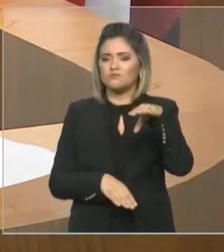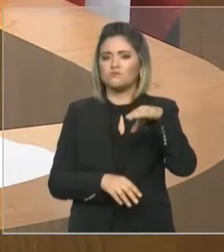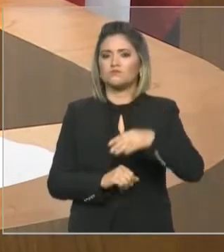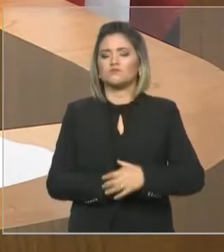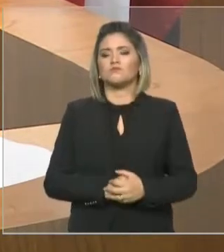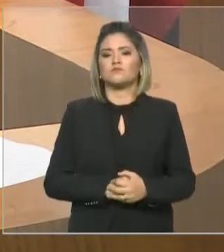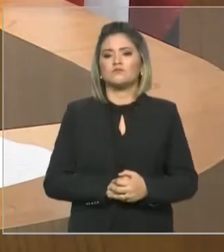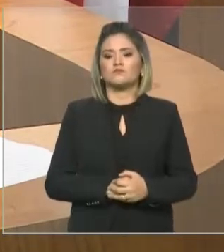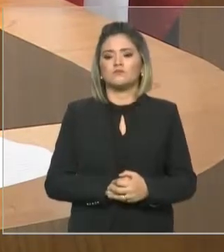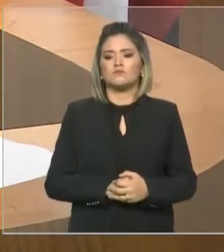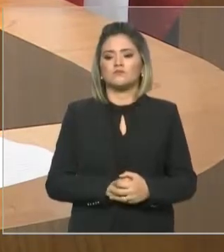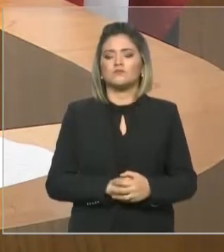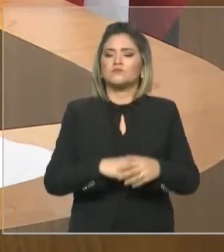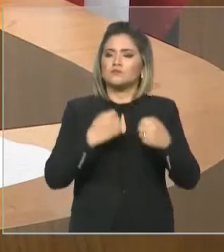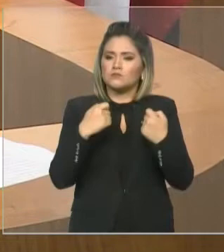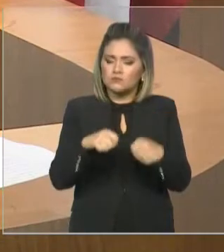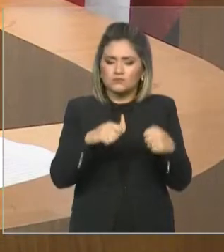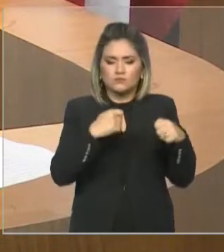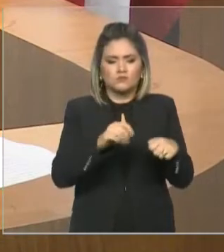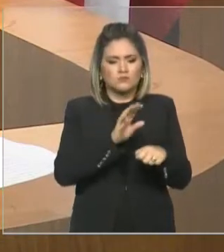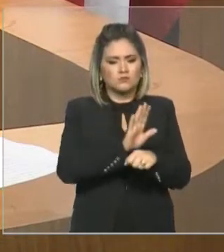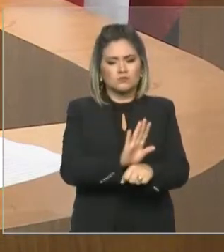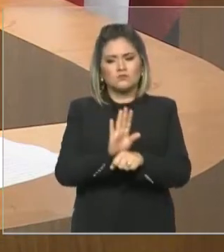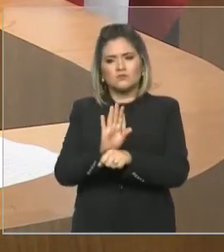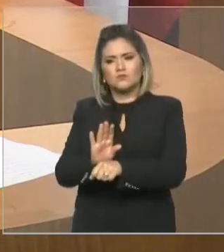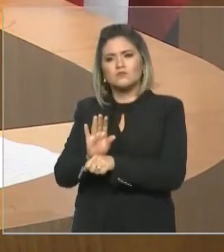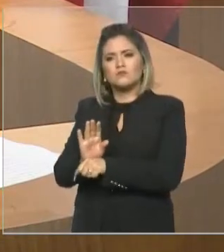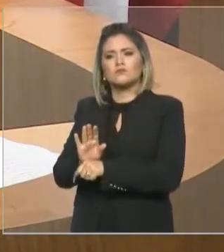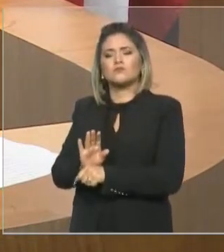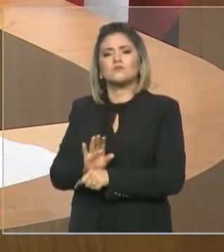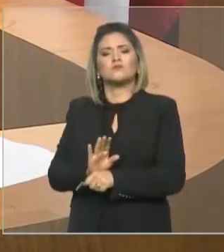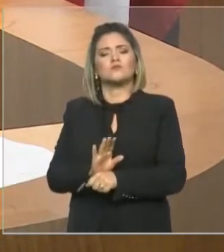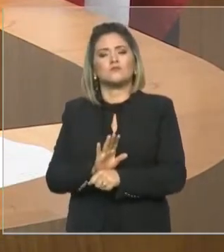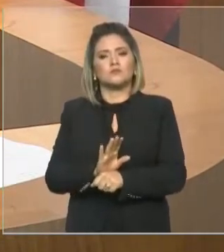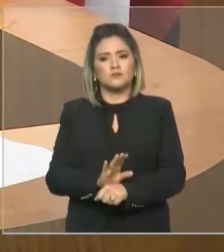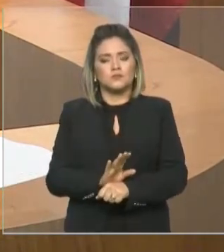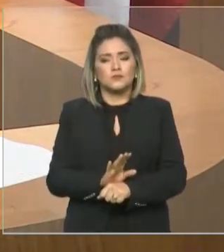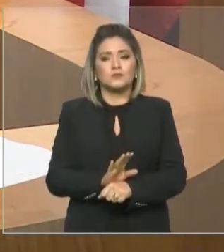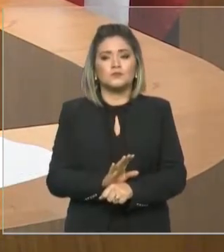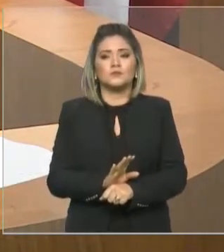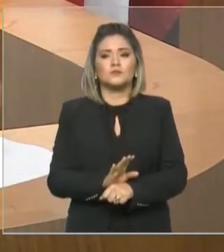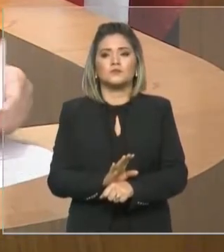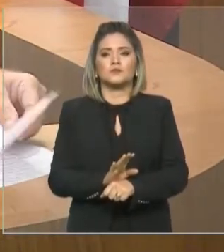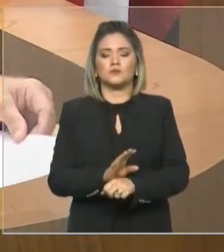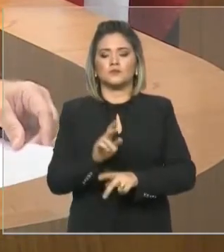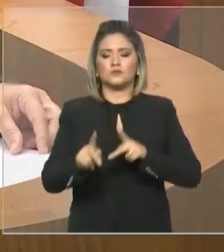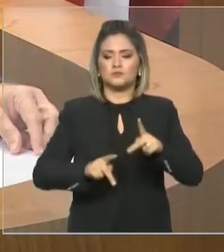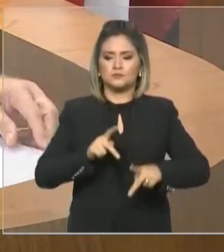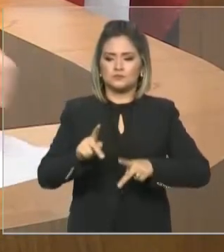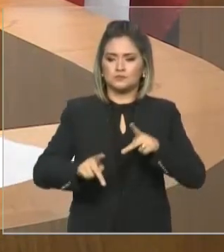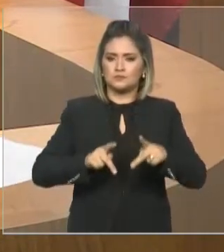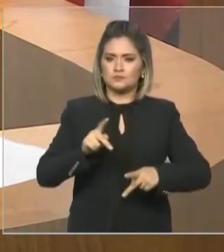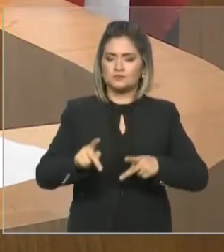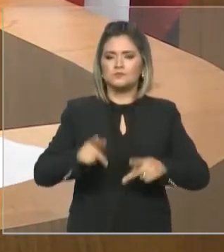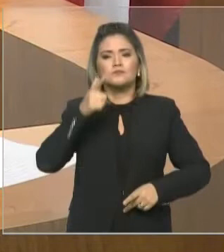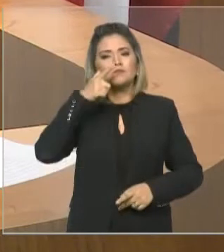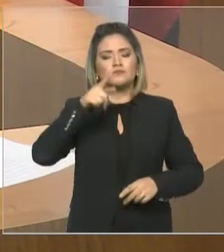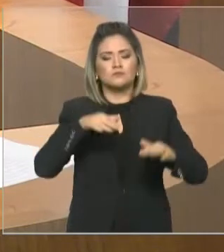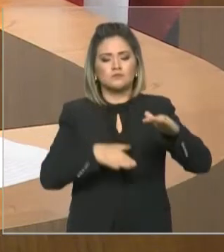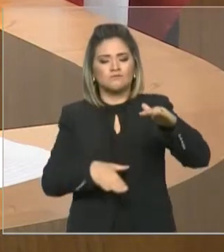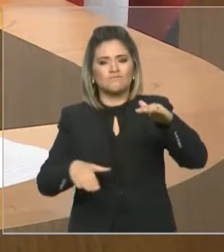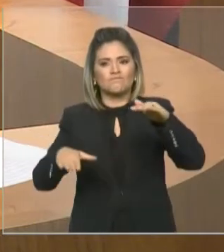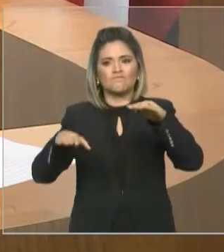permeante a necessidade de ajudarmos a encontrar caminhos para as oportunidades para que sejam iguais. Eu